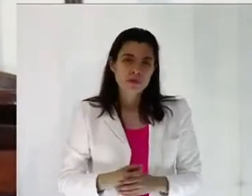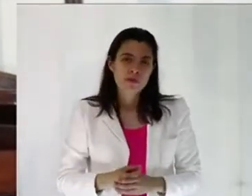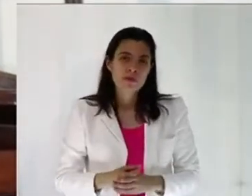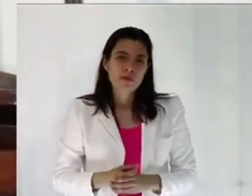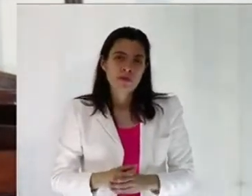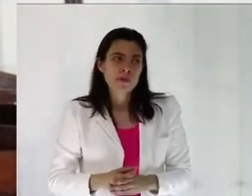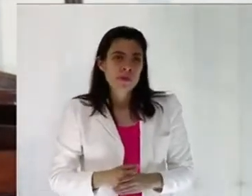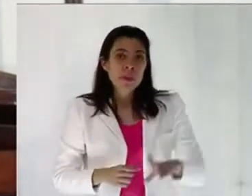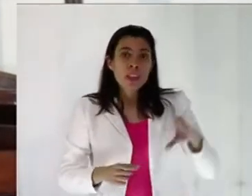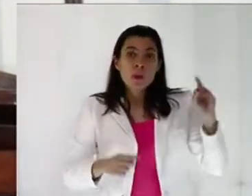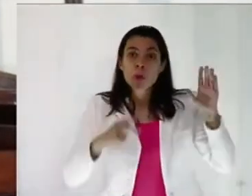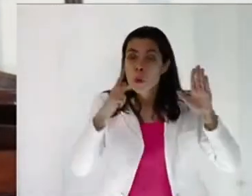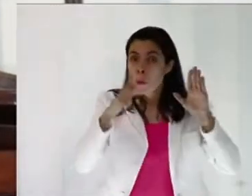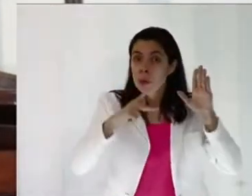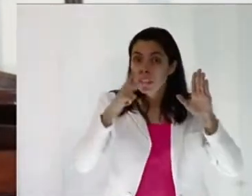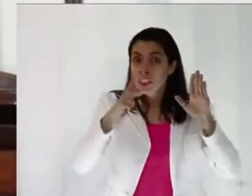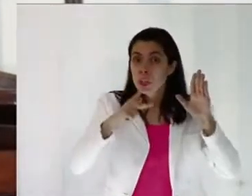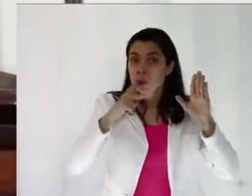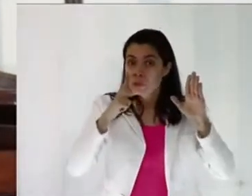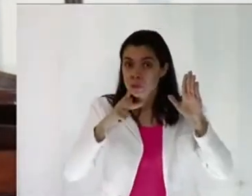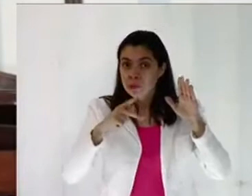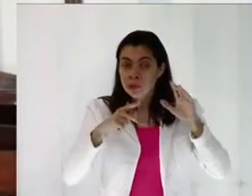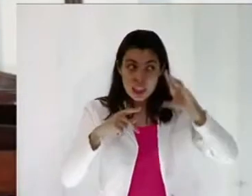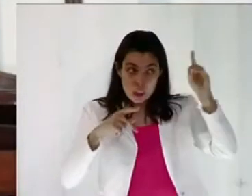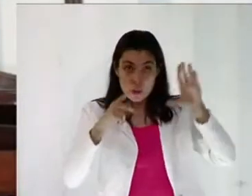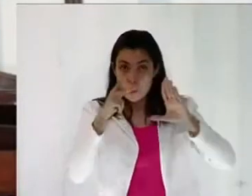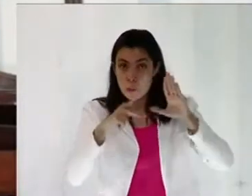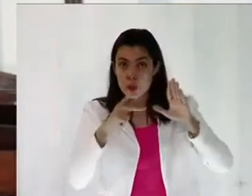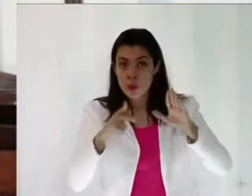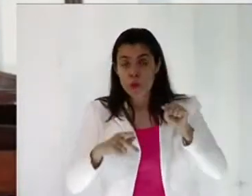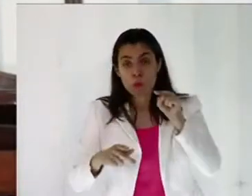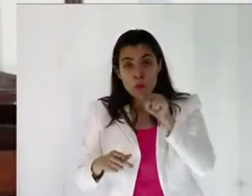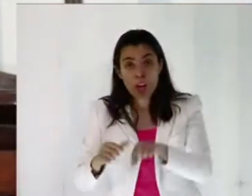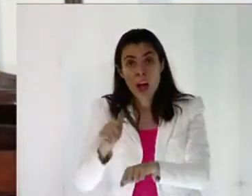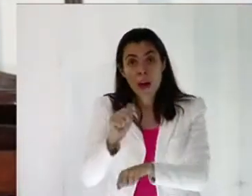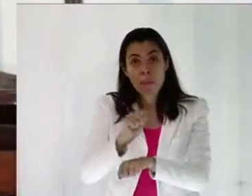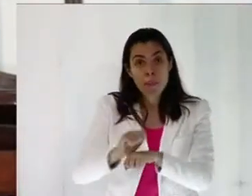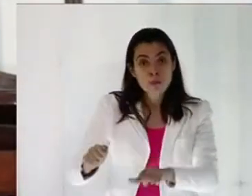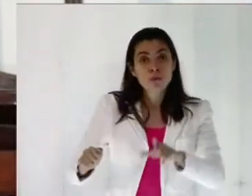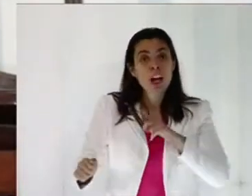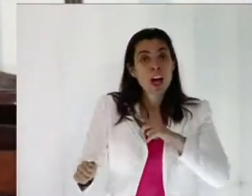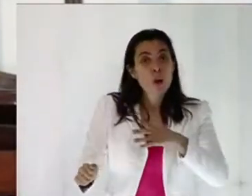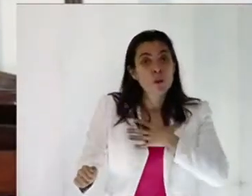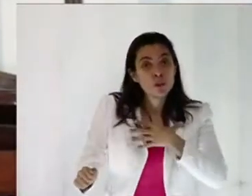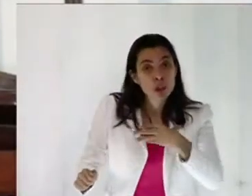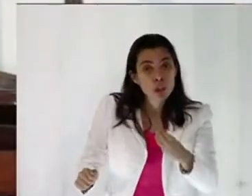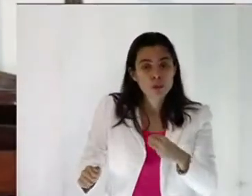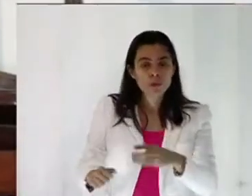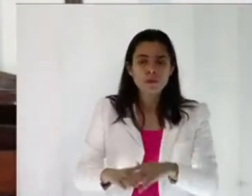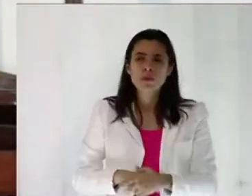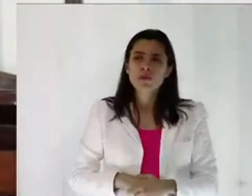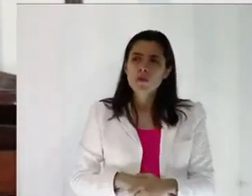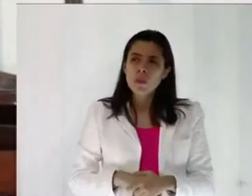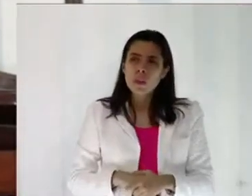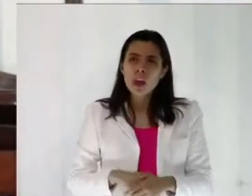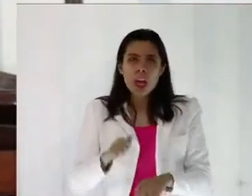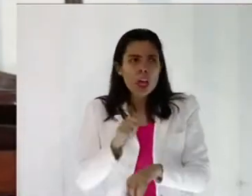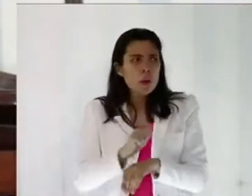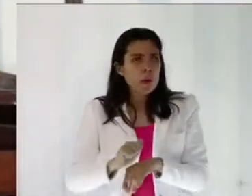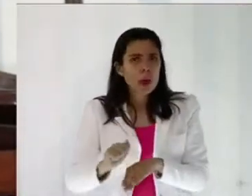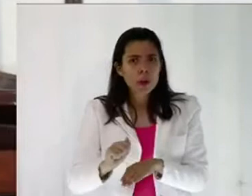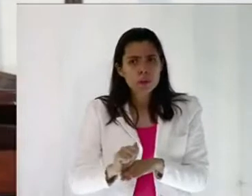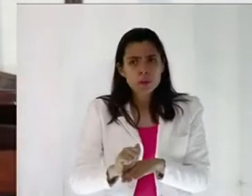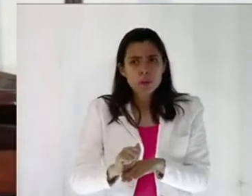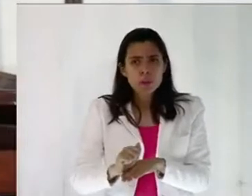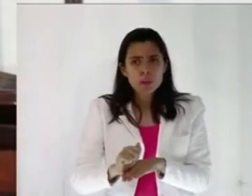filho. Mas Abrão certamente pensou: como é que eu terei um filho com a idade tão avançada? E até agora nem eu e nem minha